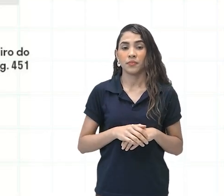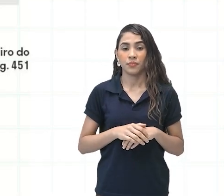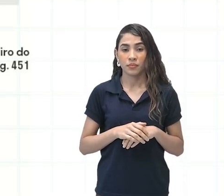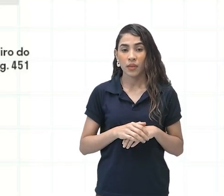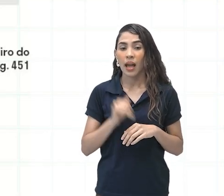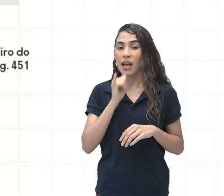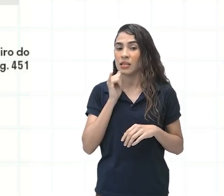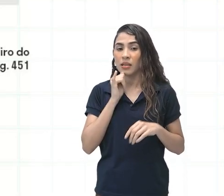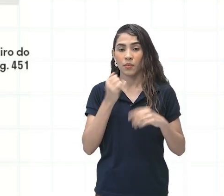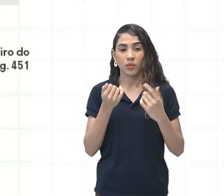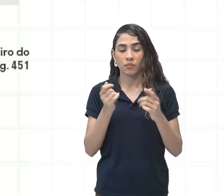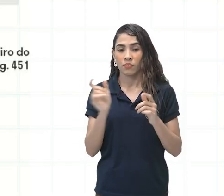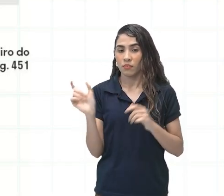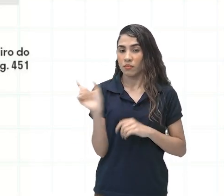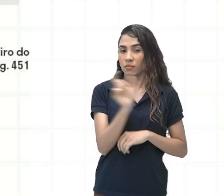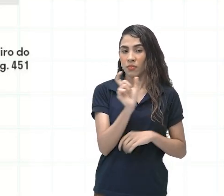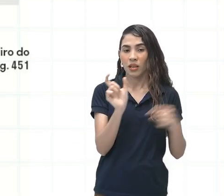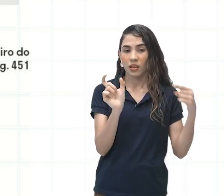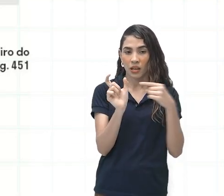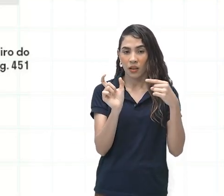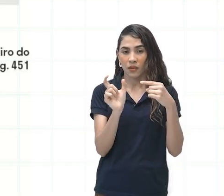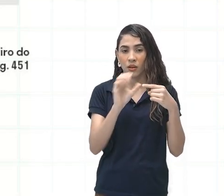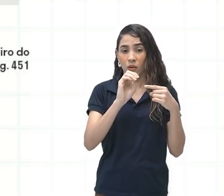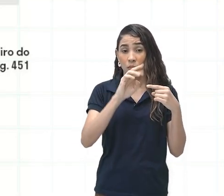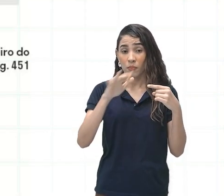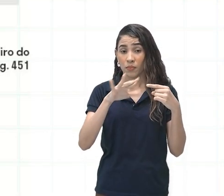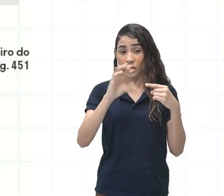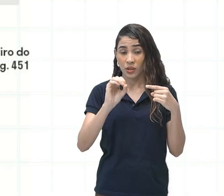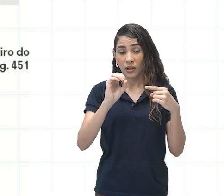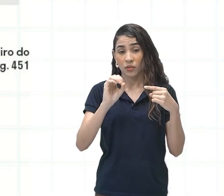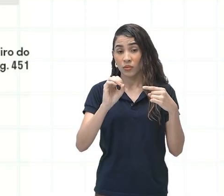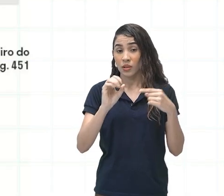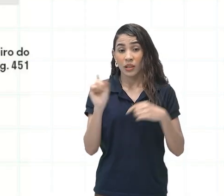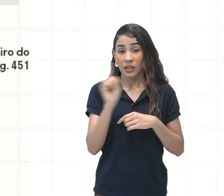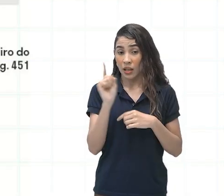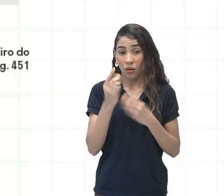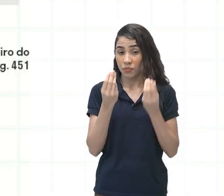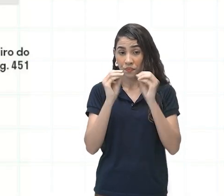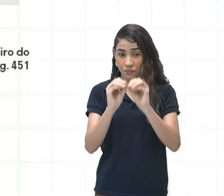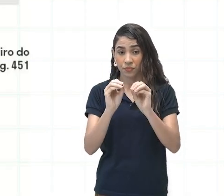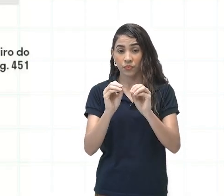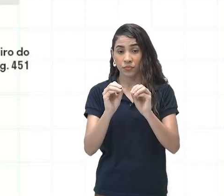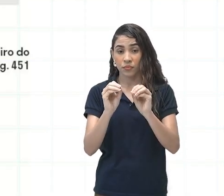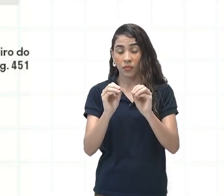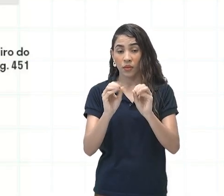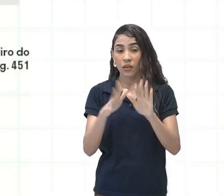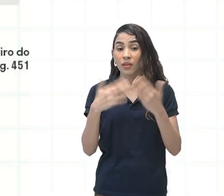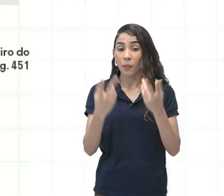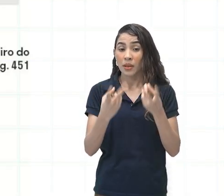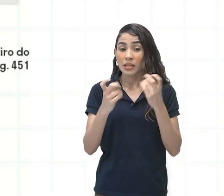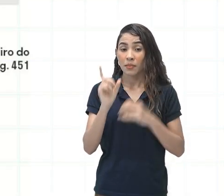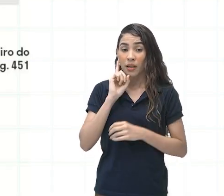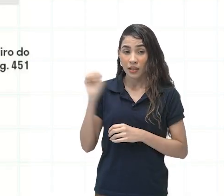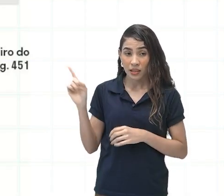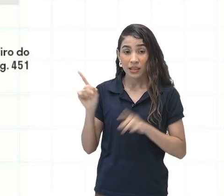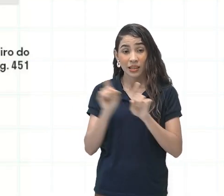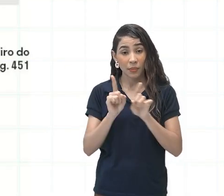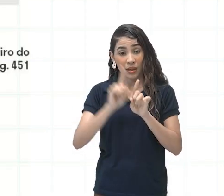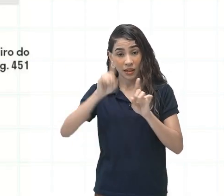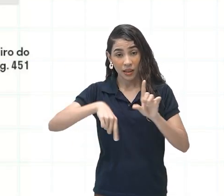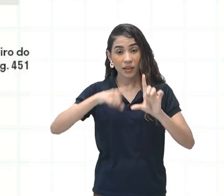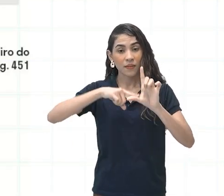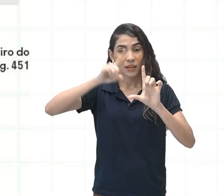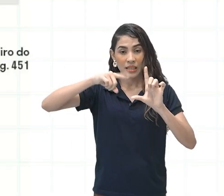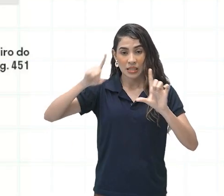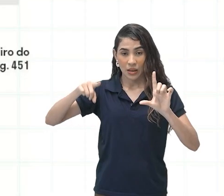onde estaria, vamos dizer assim, o objeto direto não está preenchido, né? Então, notem que aqui também é uma